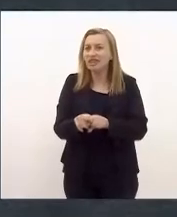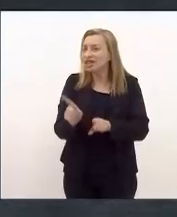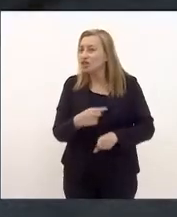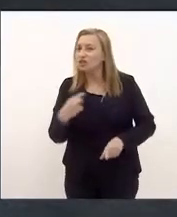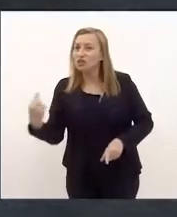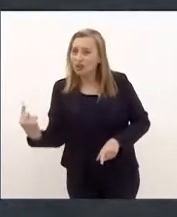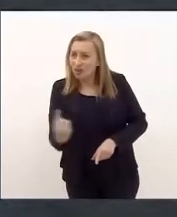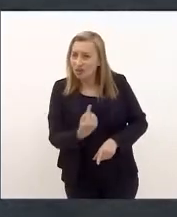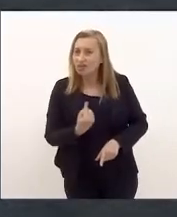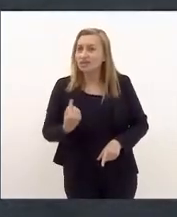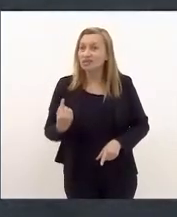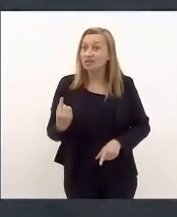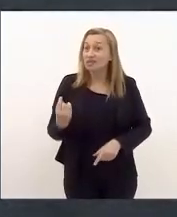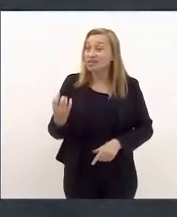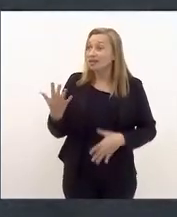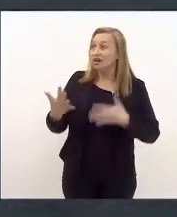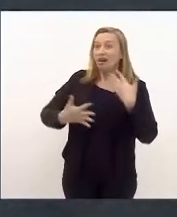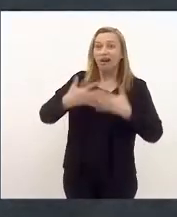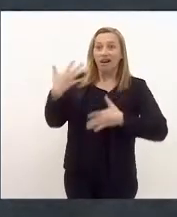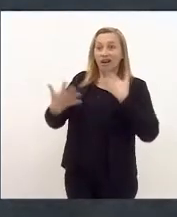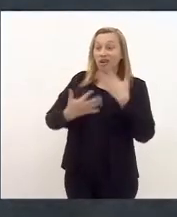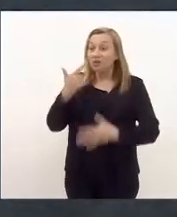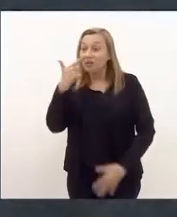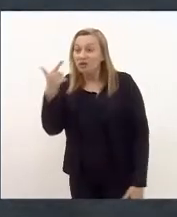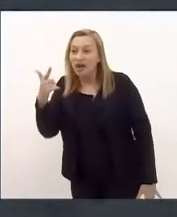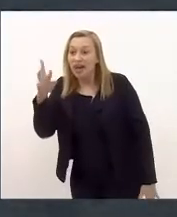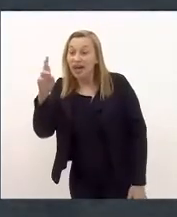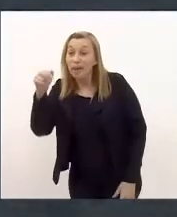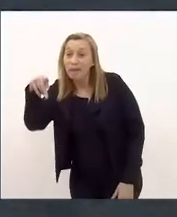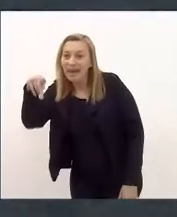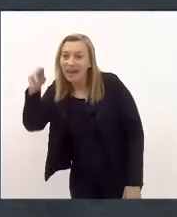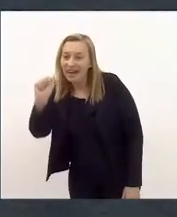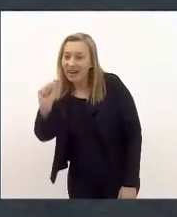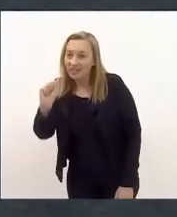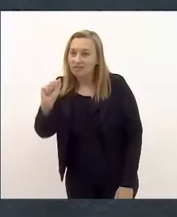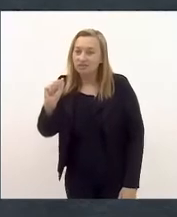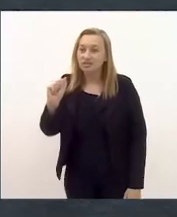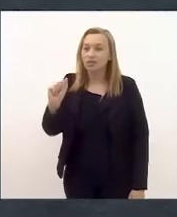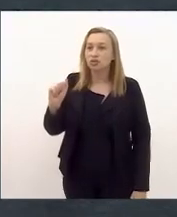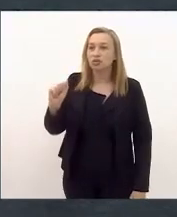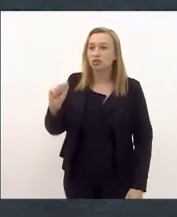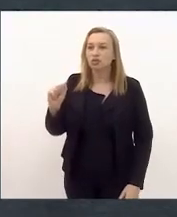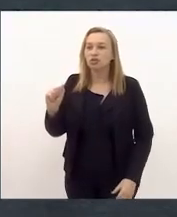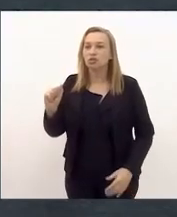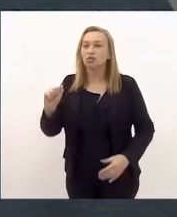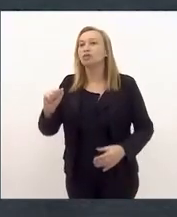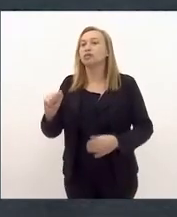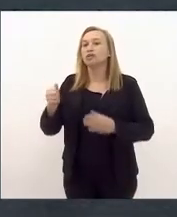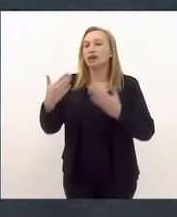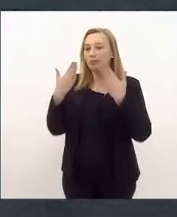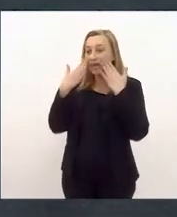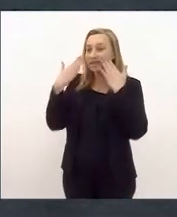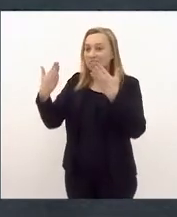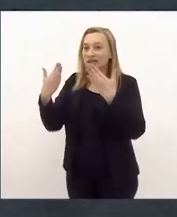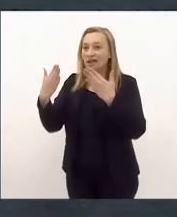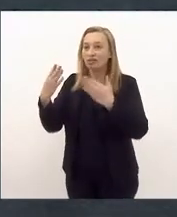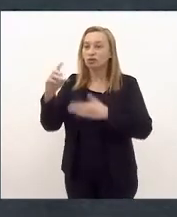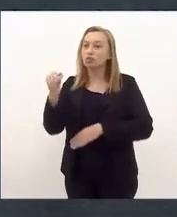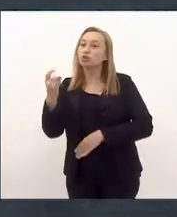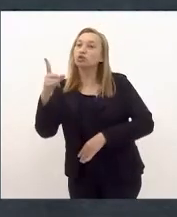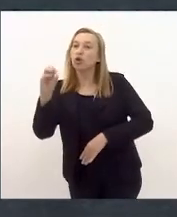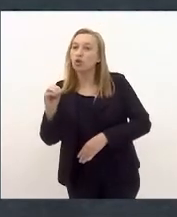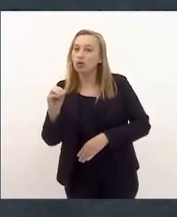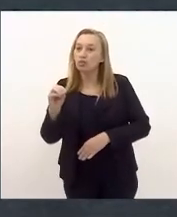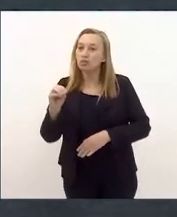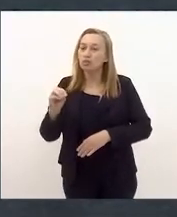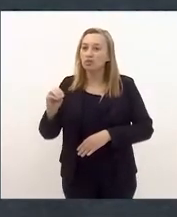todos nós nos extasiamos quando vimos Rebeca Andrade nos Jogos de Tóquio fazer a sua apresentação no solo ao som